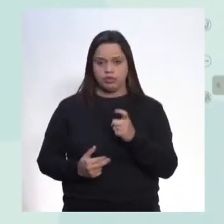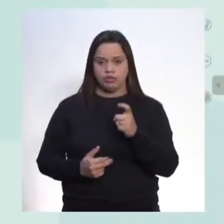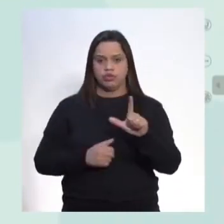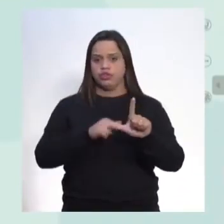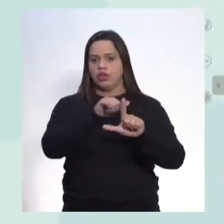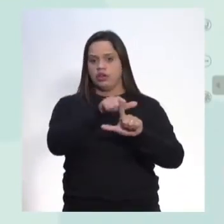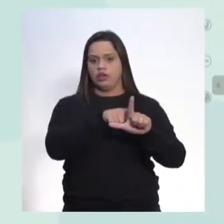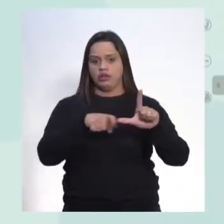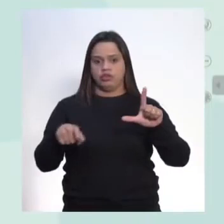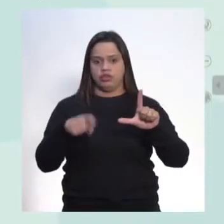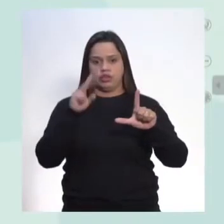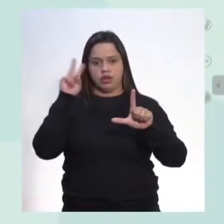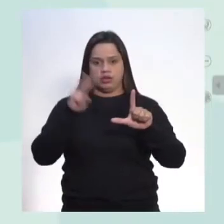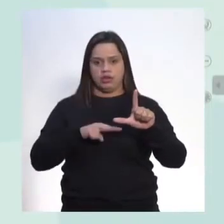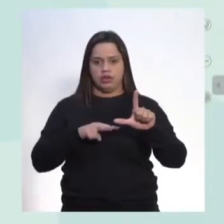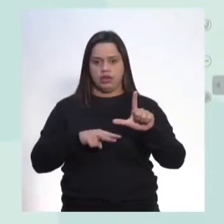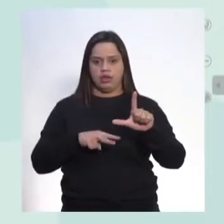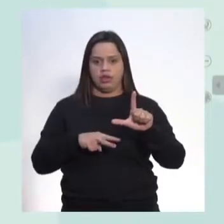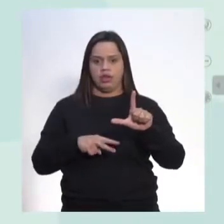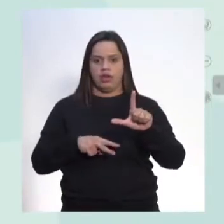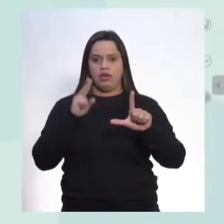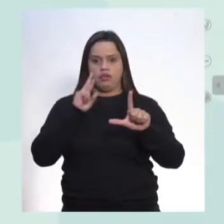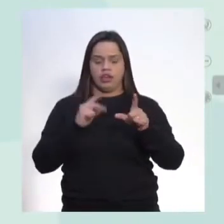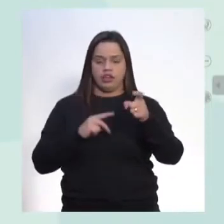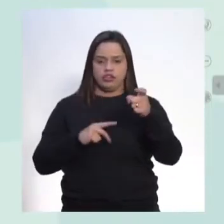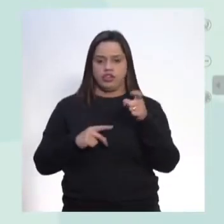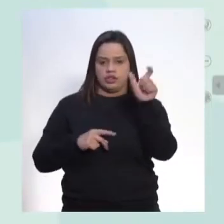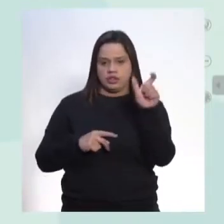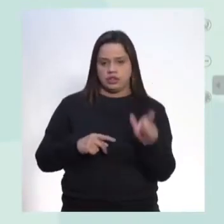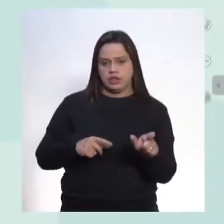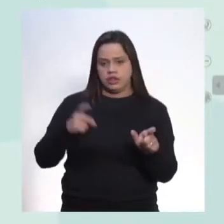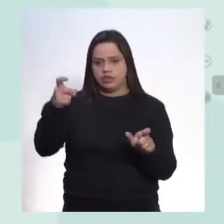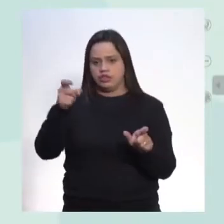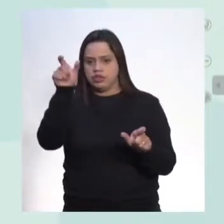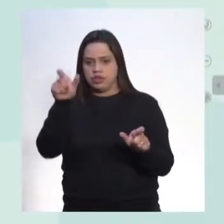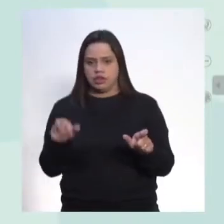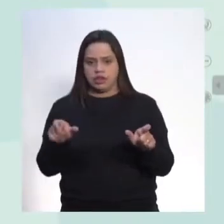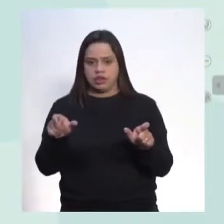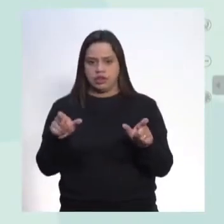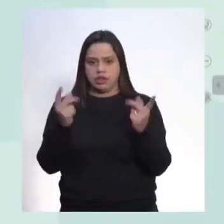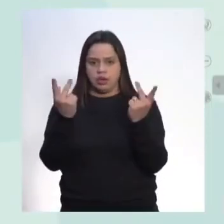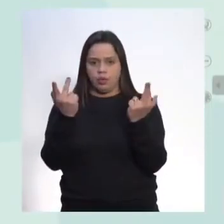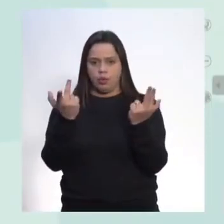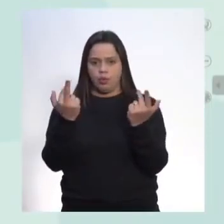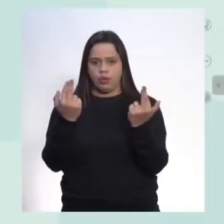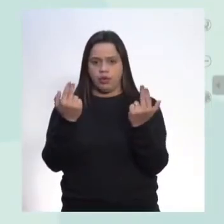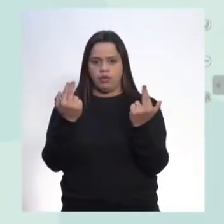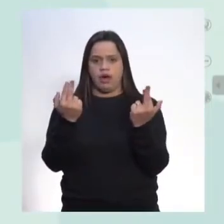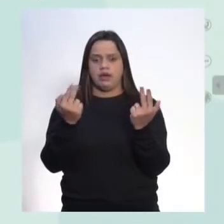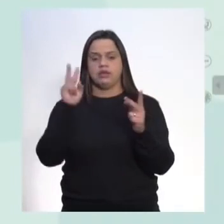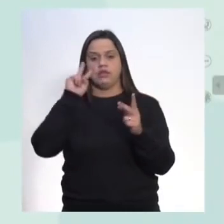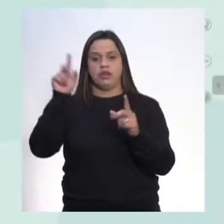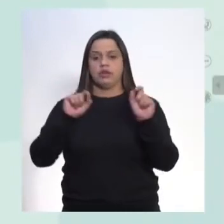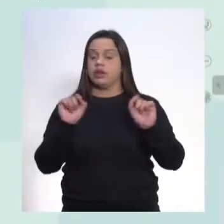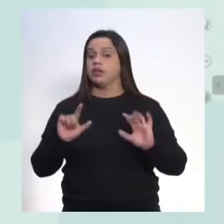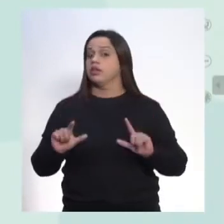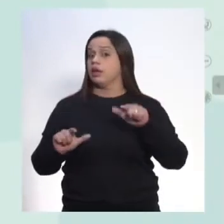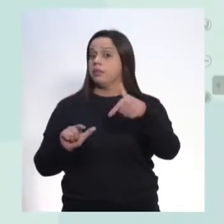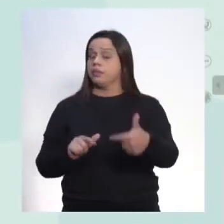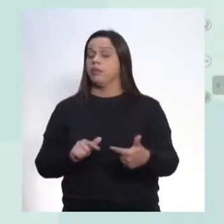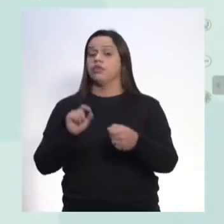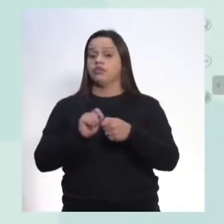eu pontilhar aqui, ó, pra gente ter uma ideia. Ó, tá vendo? Ó? Todos esses valores são x, ó, são os mesmos. Tudo bem? E aí, quando a gente fez o produto,